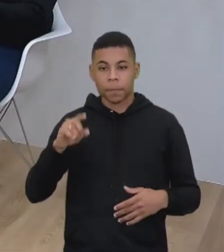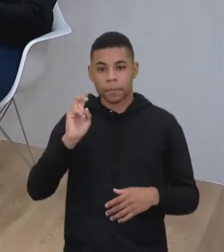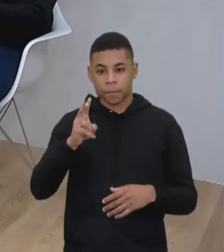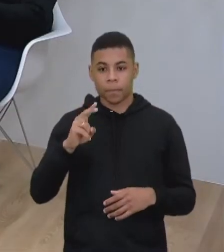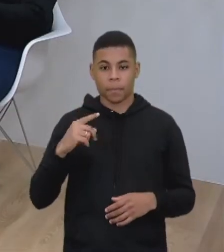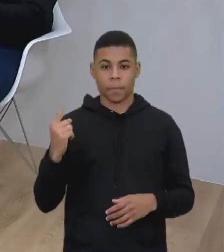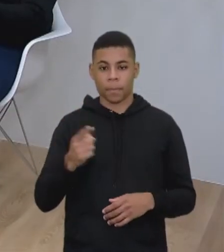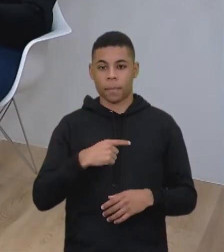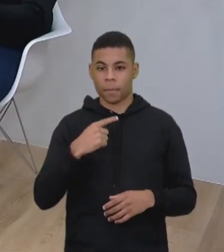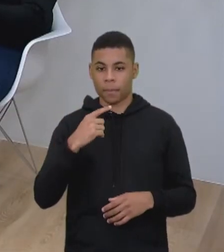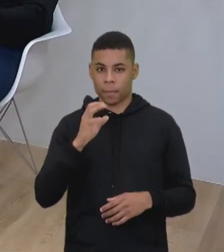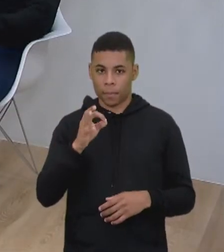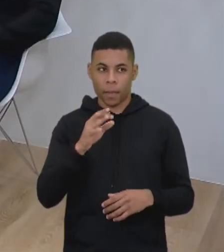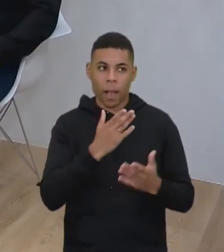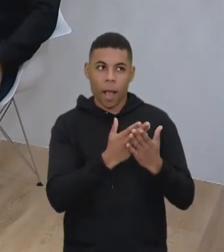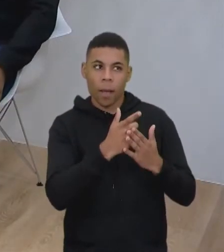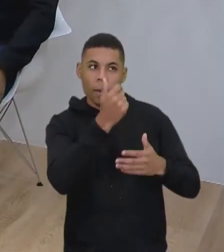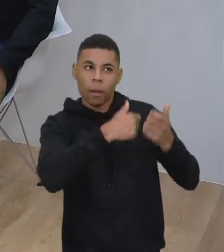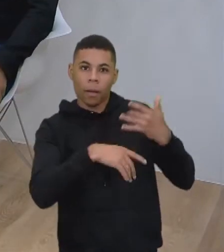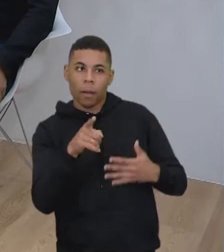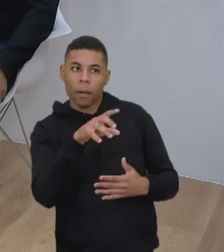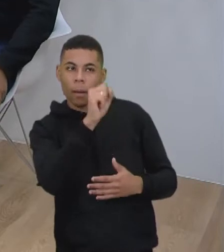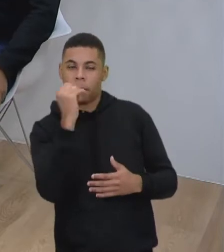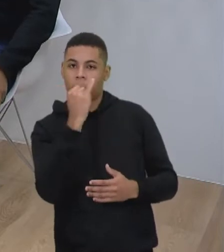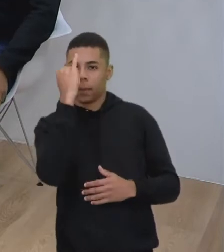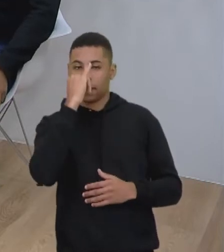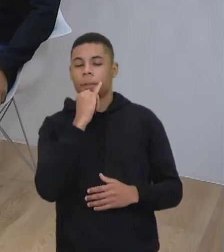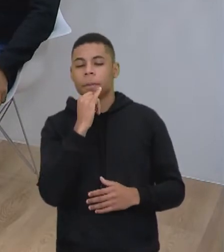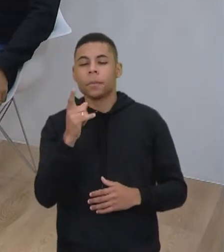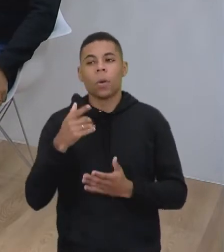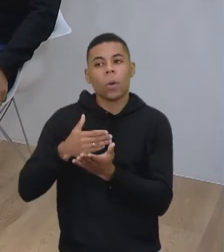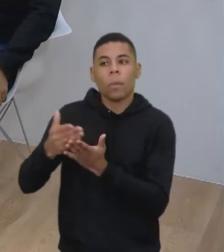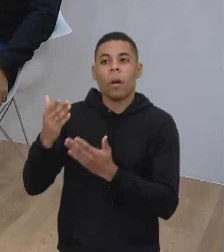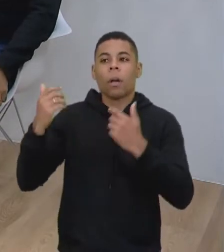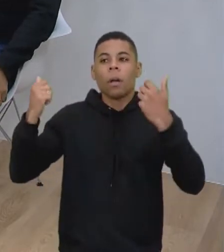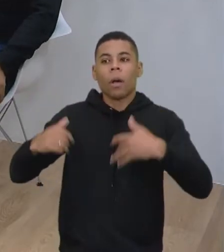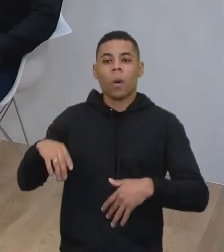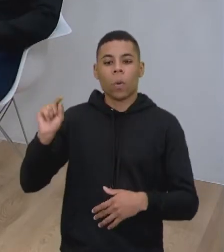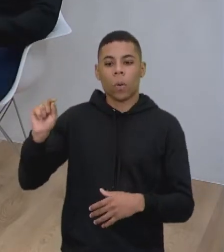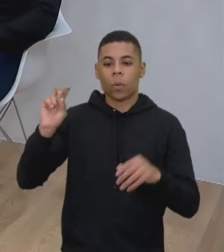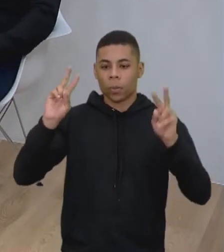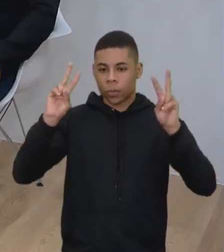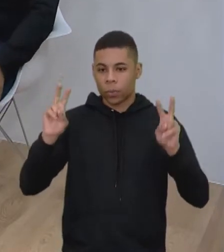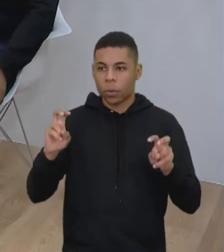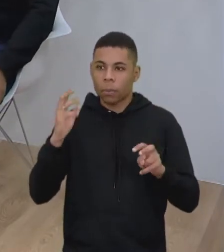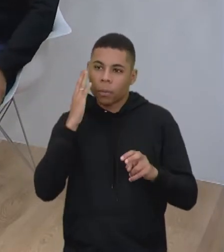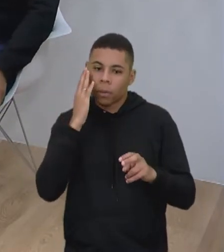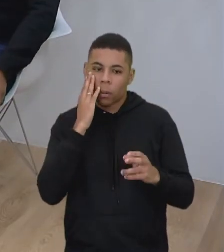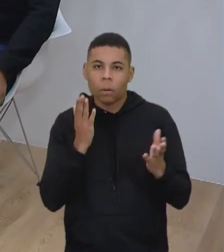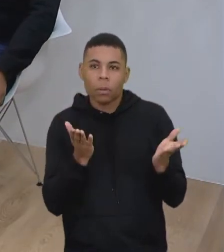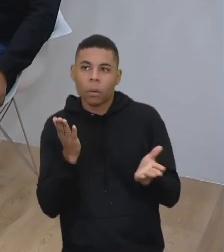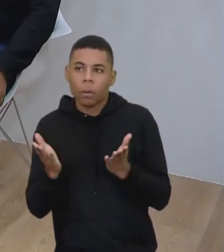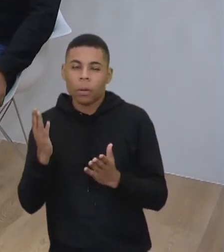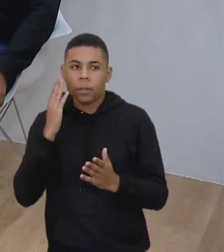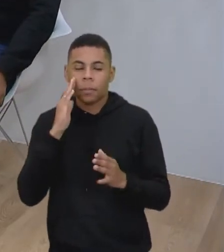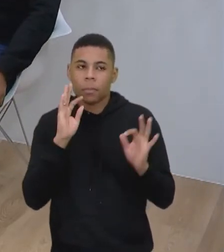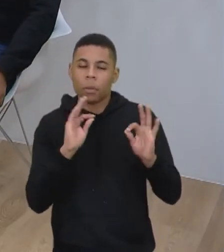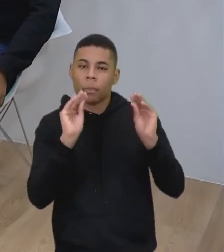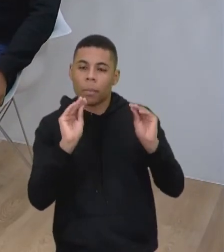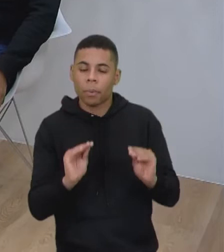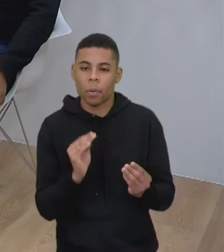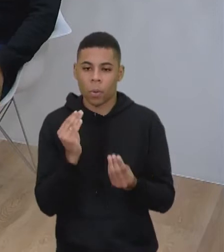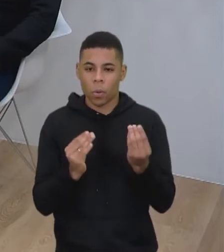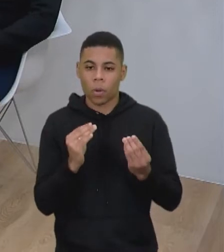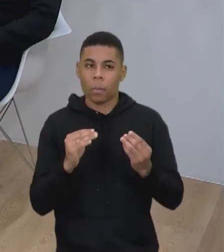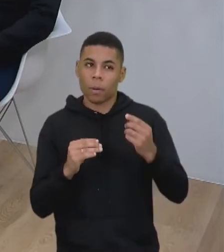gente pegou, né, durante as aulas. Porque você começou a aula falando sobre a questão midiática, e aí eu ouço o pessoal falando sobre...